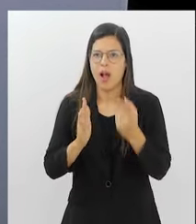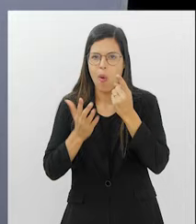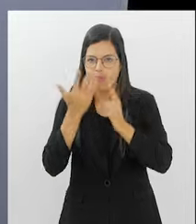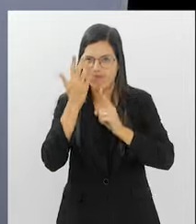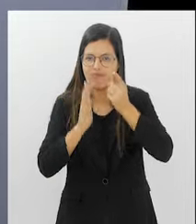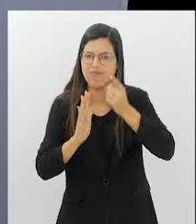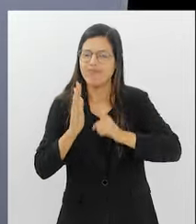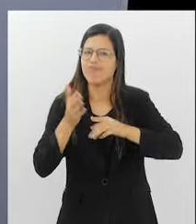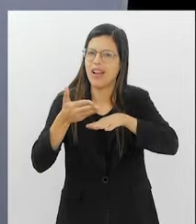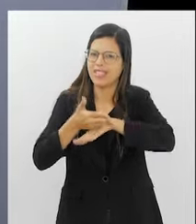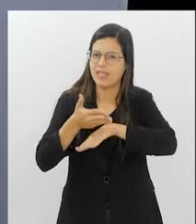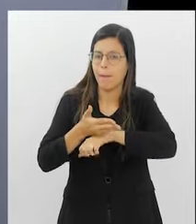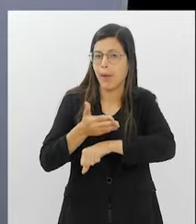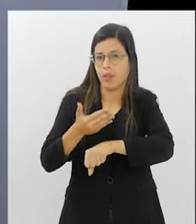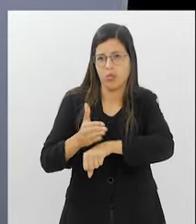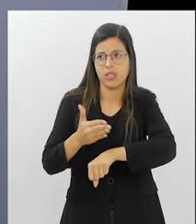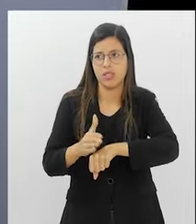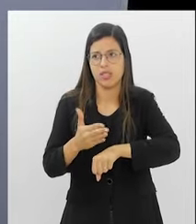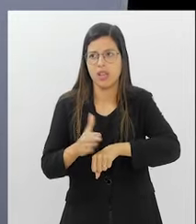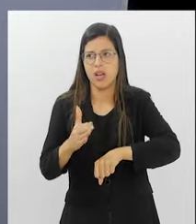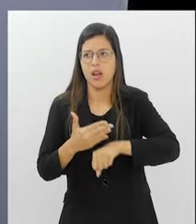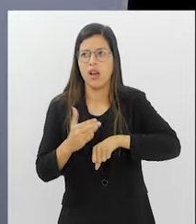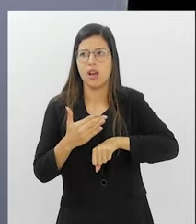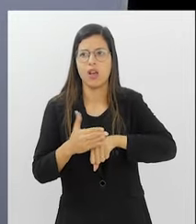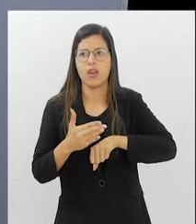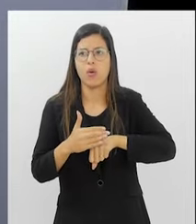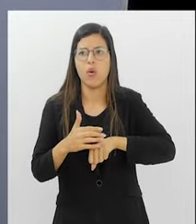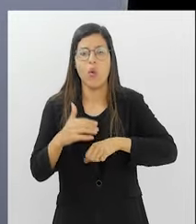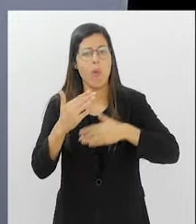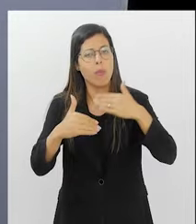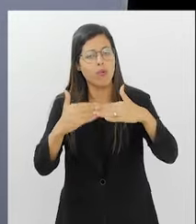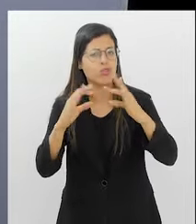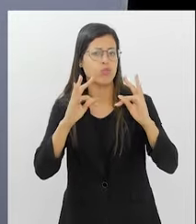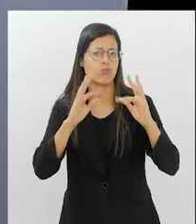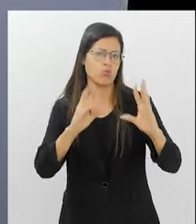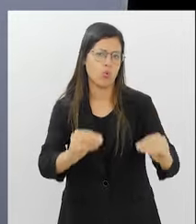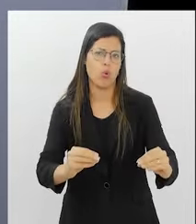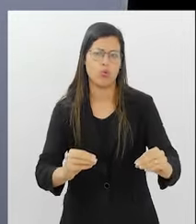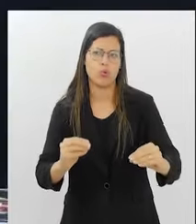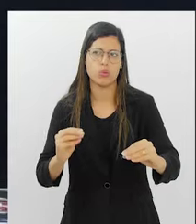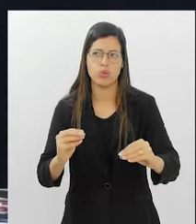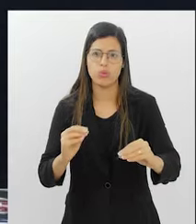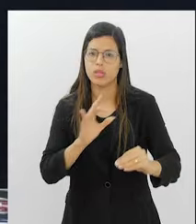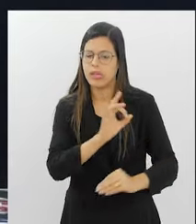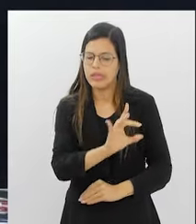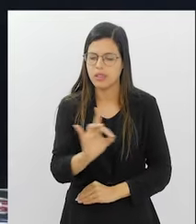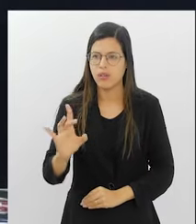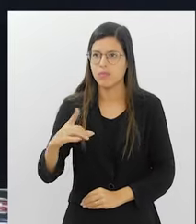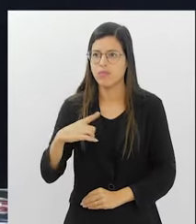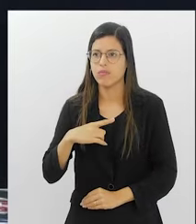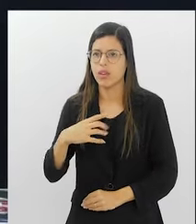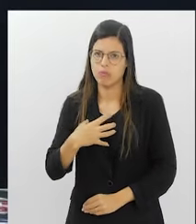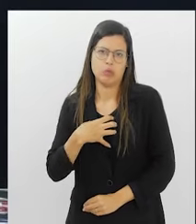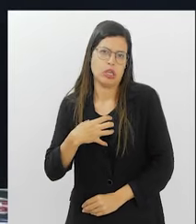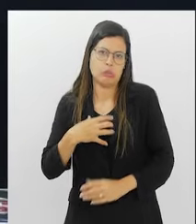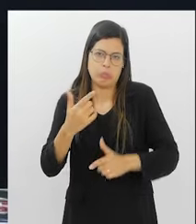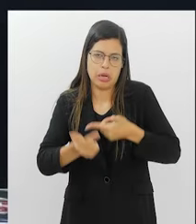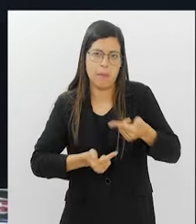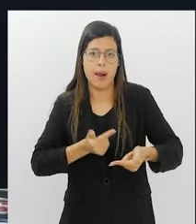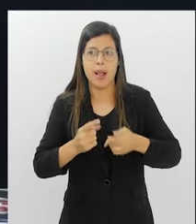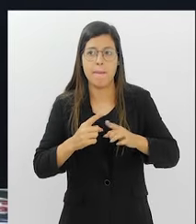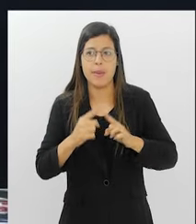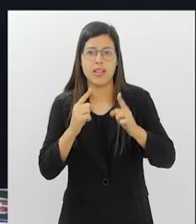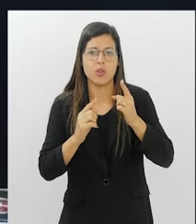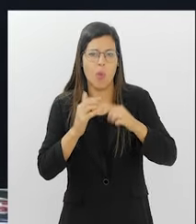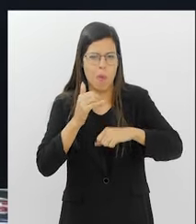eu sou na verdade um carnaval que tem que estar junto eu não admito aquele eu não admito processo é de todo mundo né Cada um tem sua maneira de